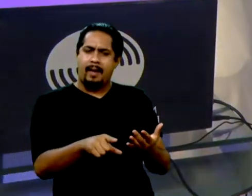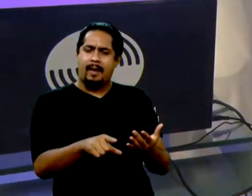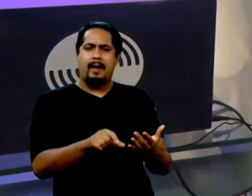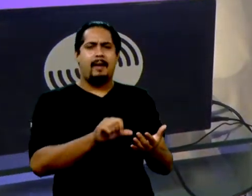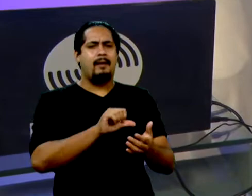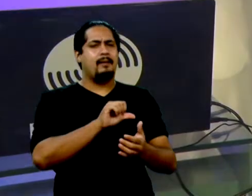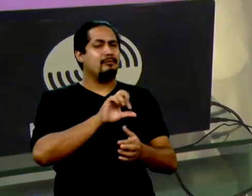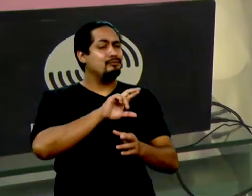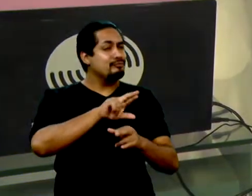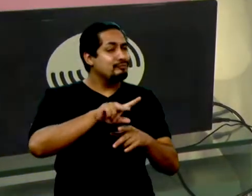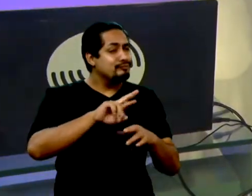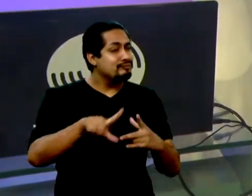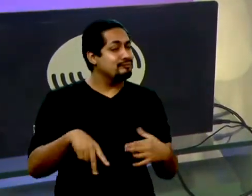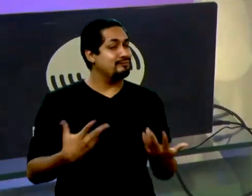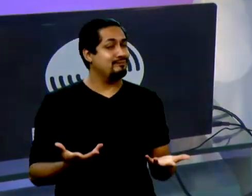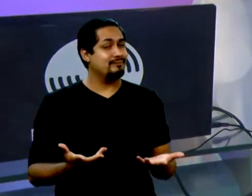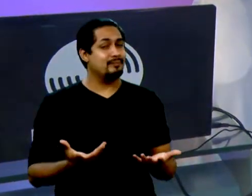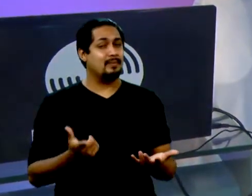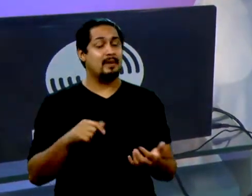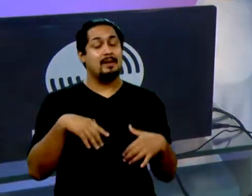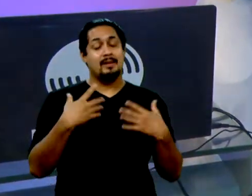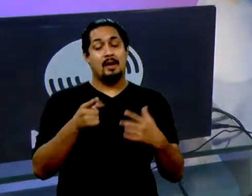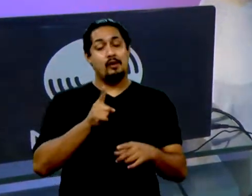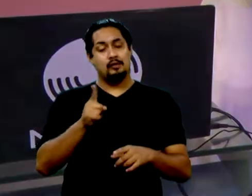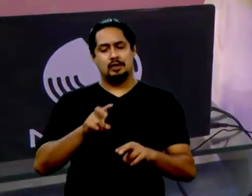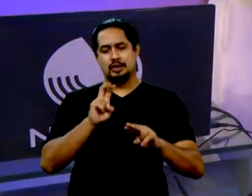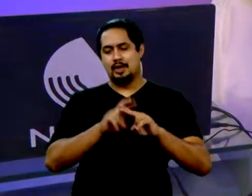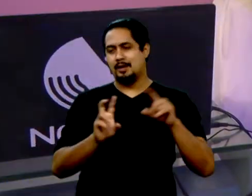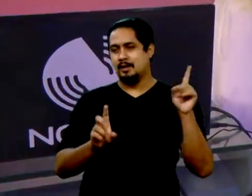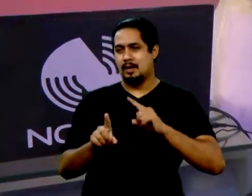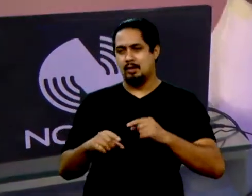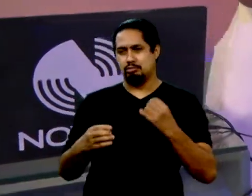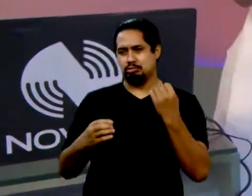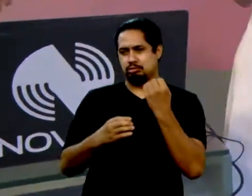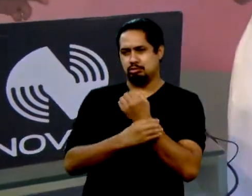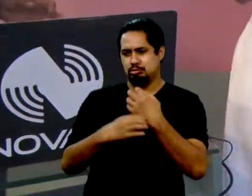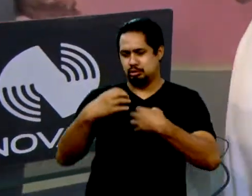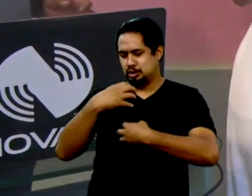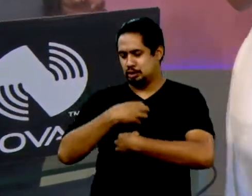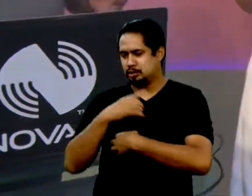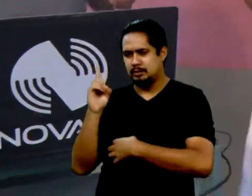uma coisa... Então, o seu hashtag, não. Você não se sente seguro, não, né, Tchel?